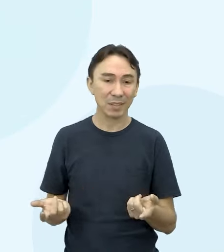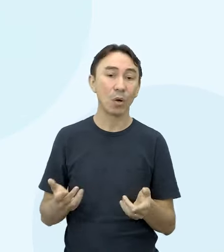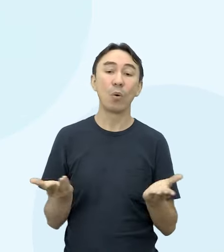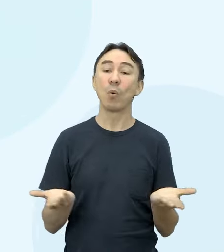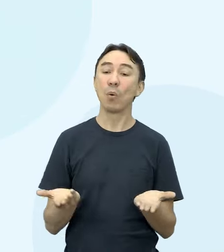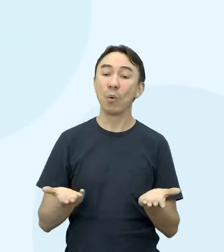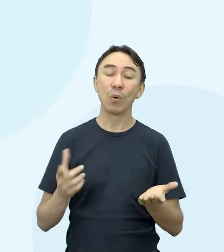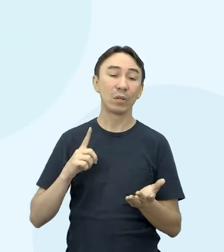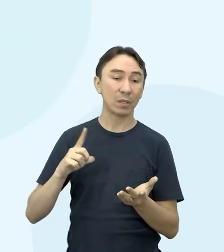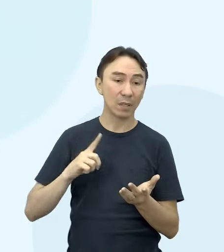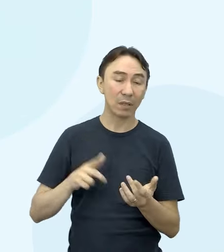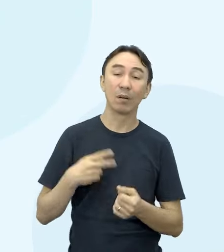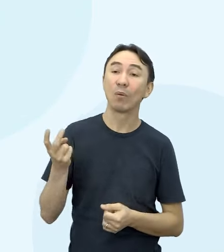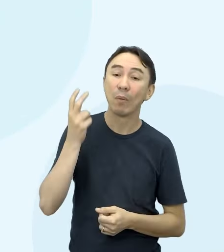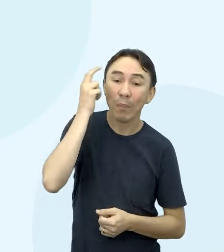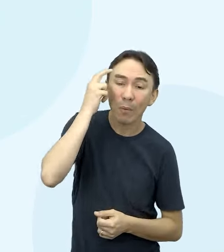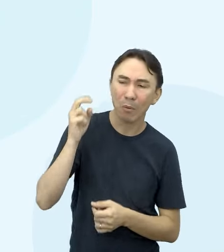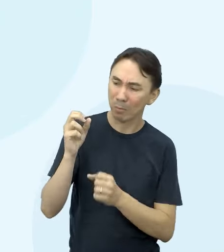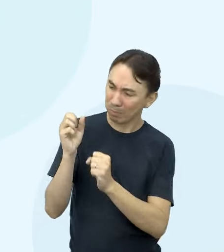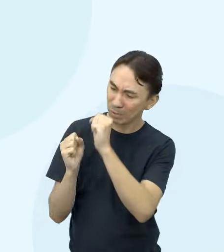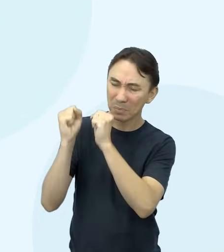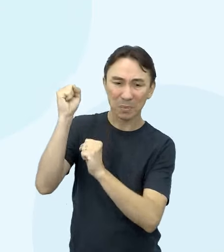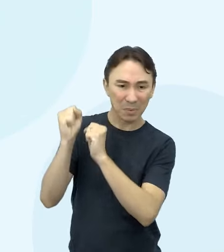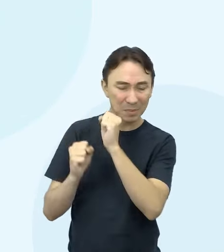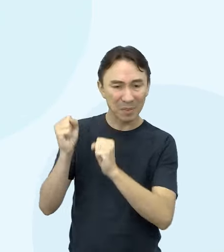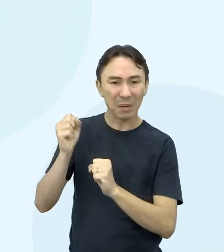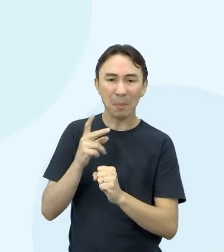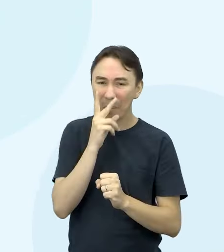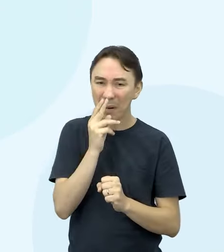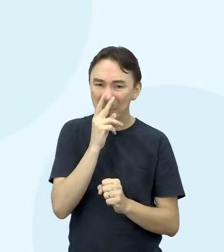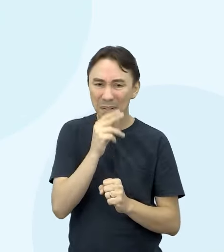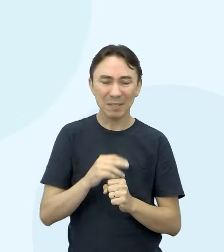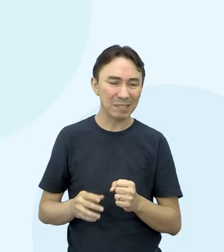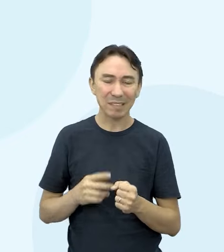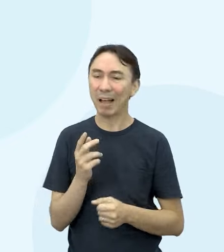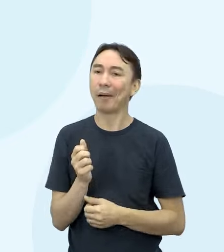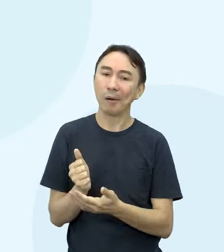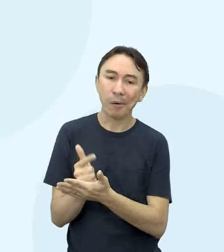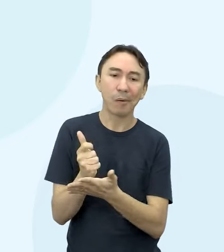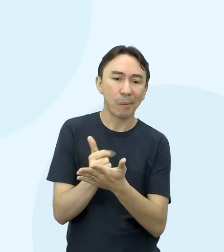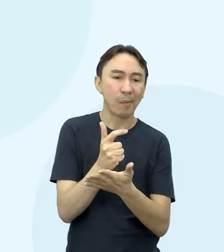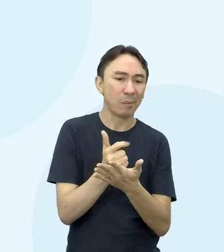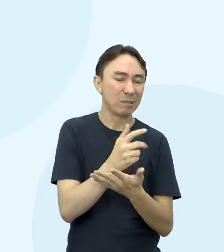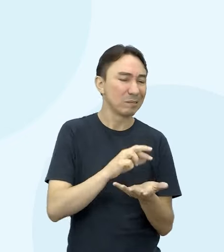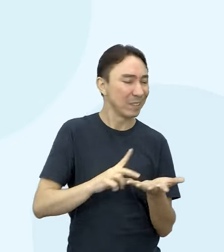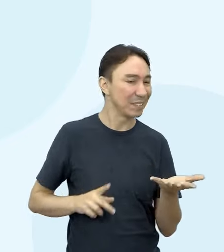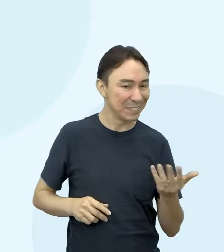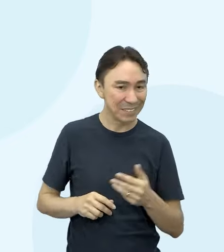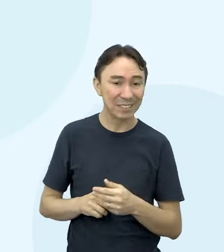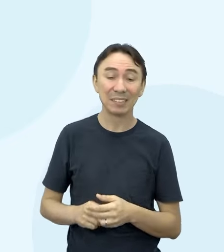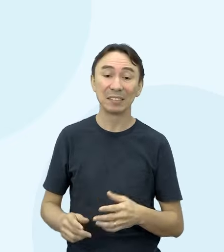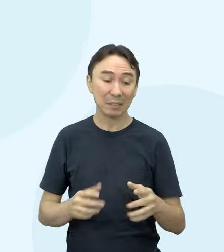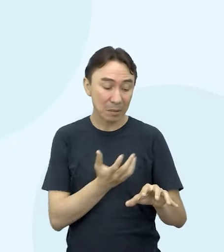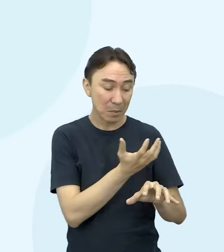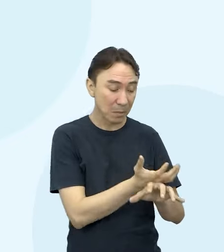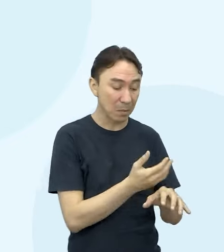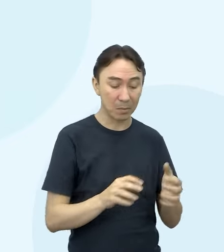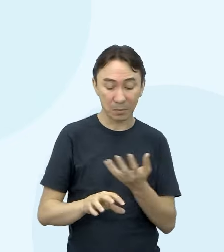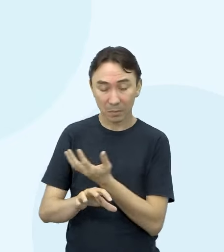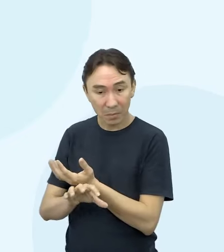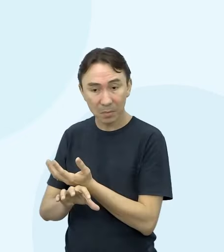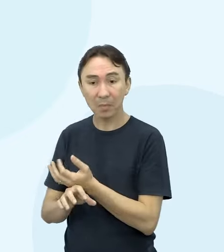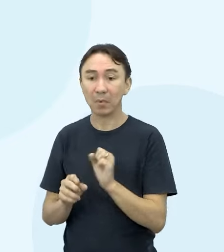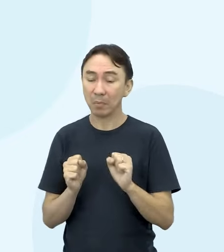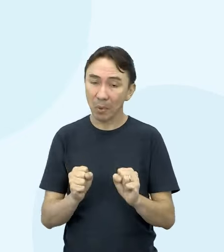no contexto da produção em sociedade de consumo. A integração ela pode acontecer por meio de estratégias comuns de